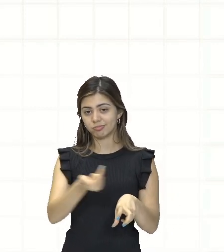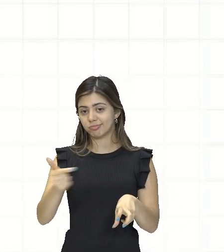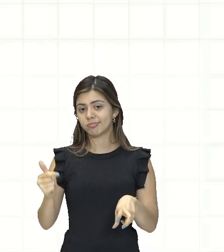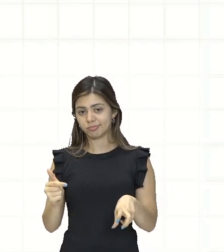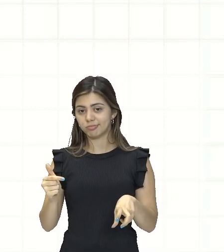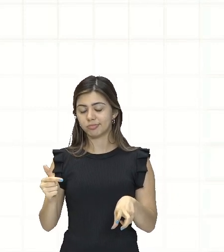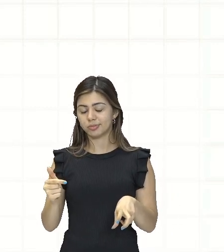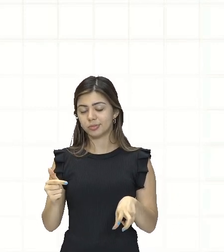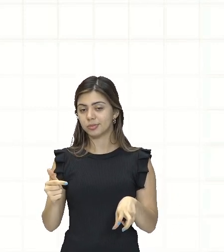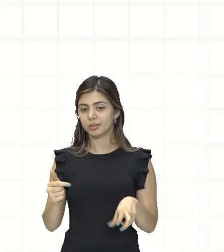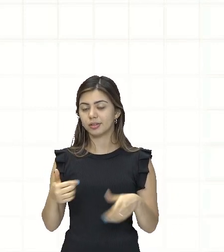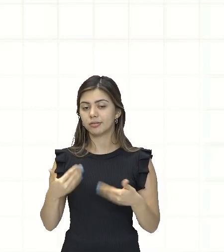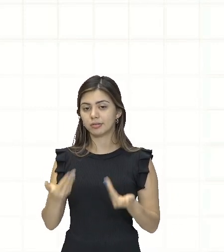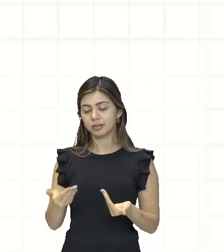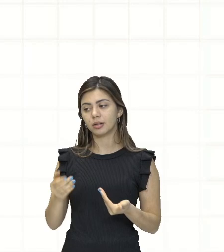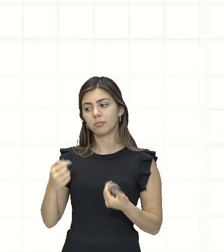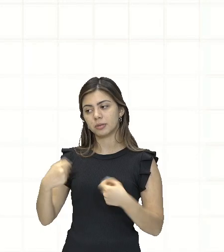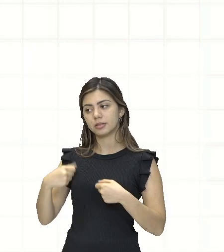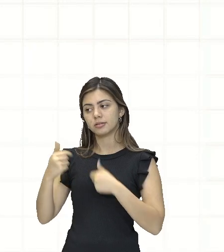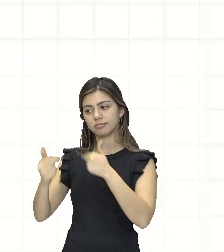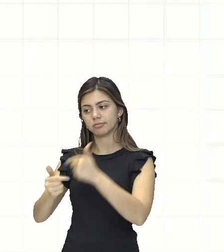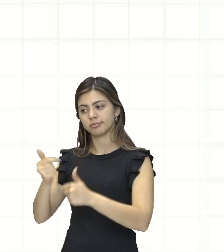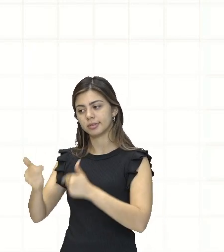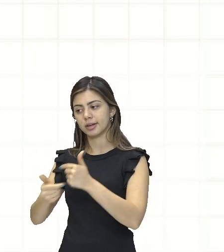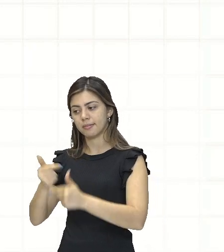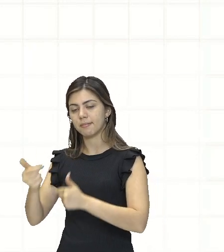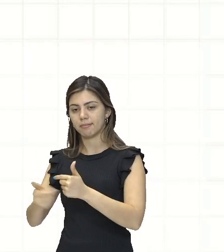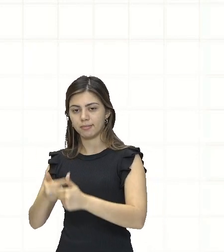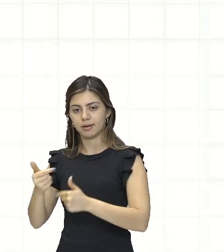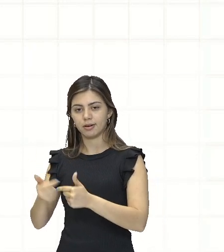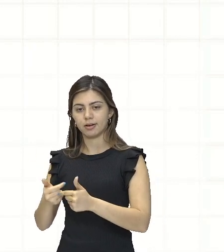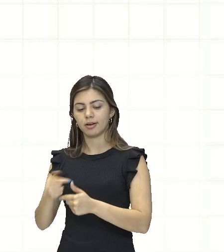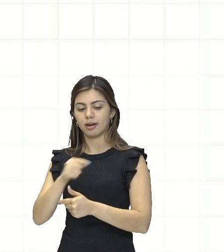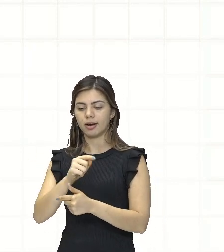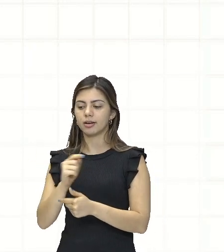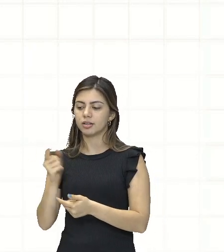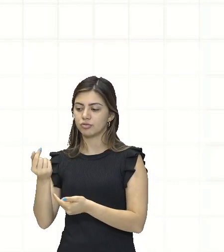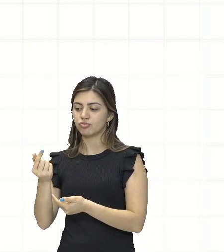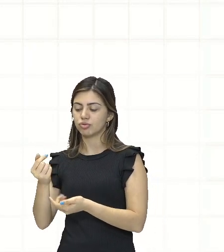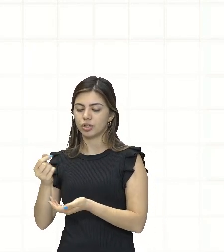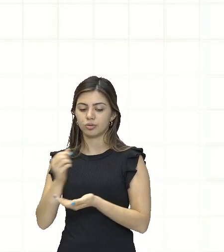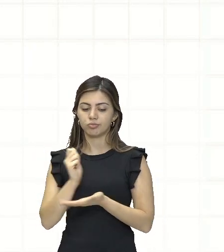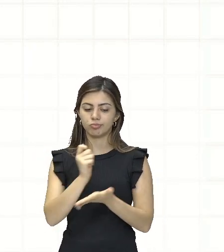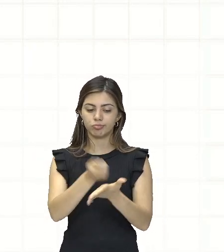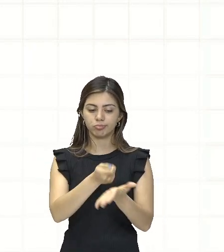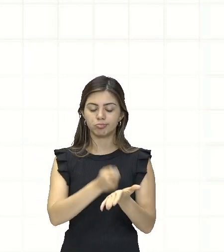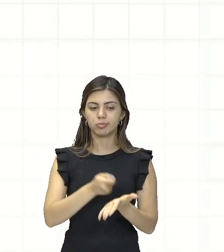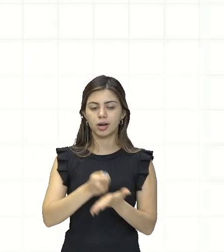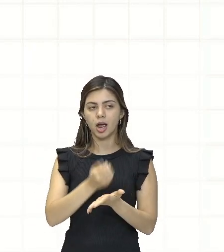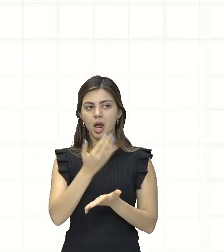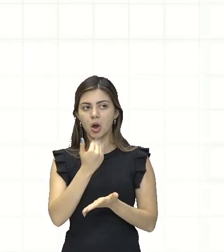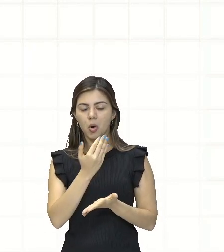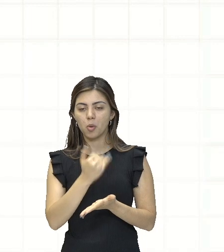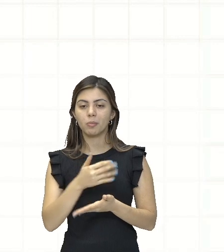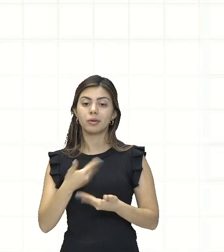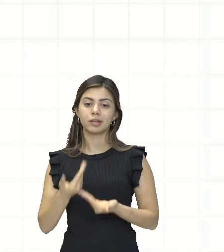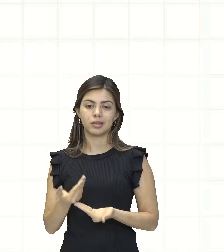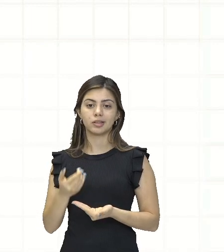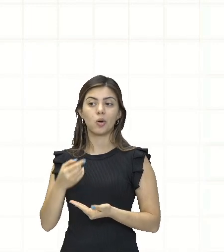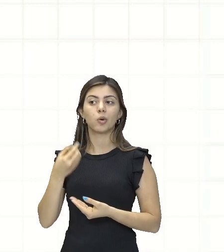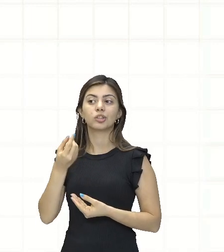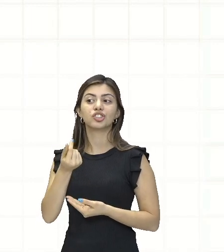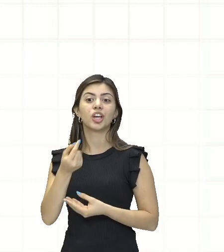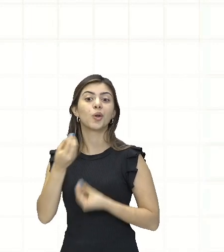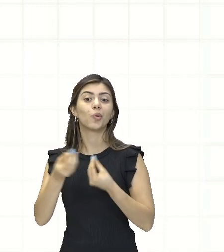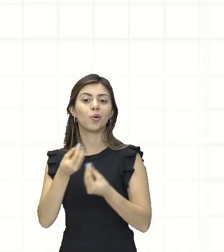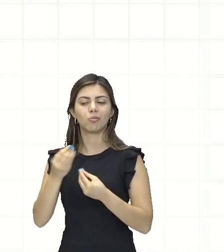o que necessitamos. Logo, precisamos pagar por esses serviços. E como nós pagaremos? Com o dinheiro que adquirimos